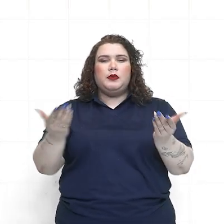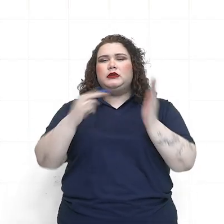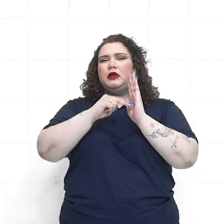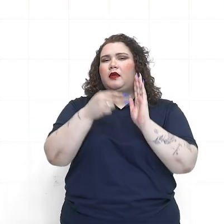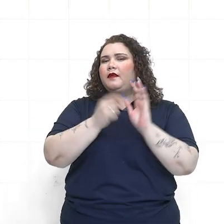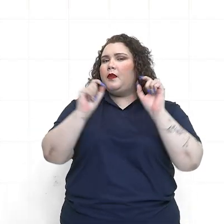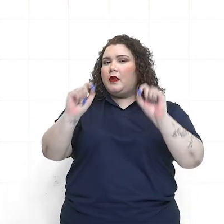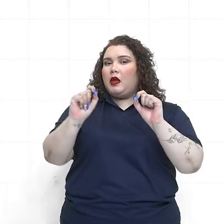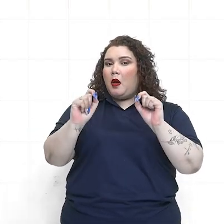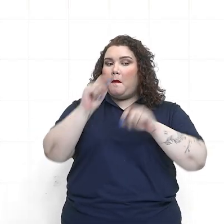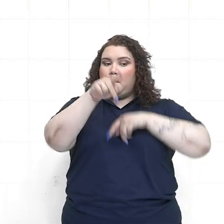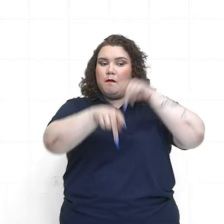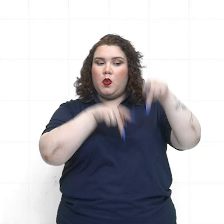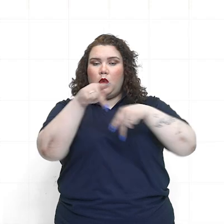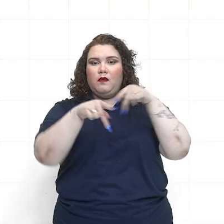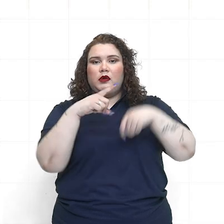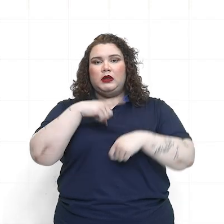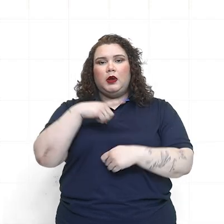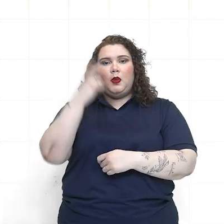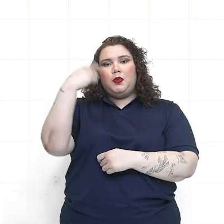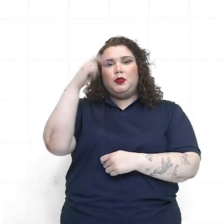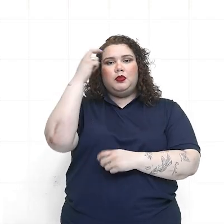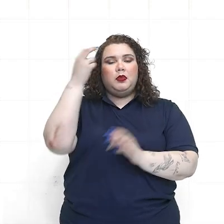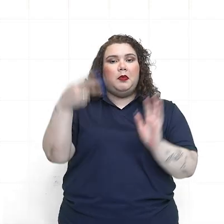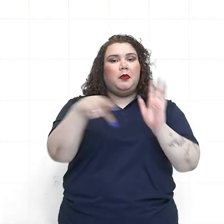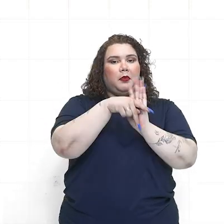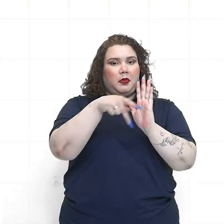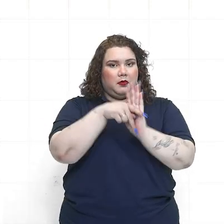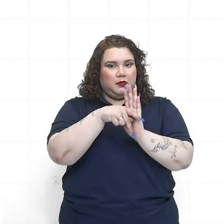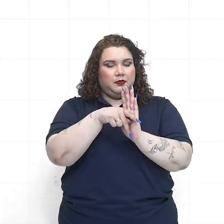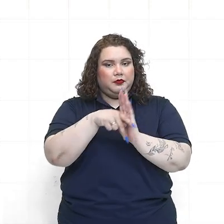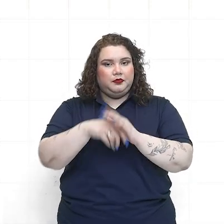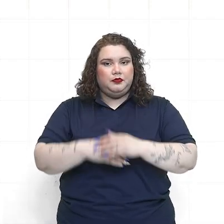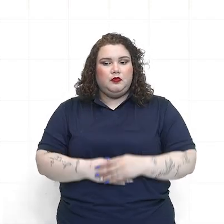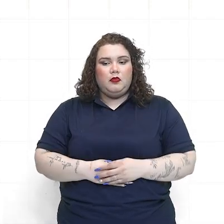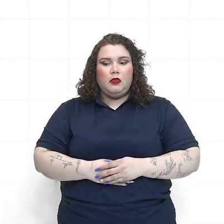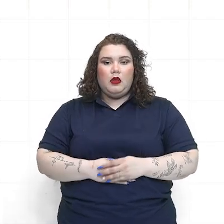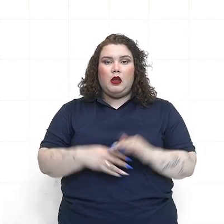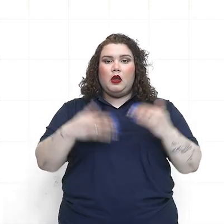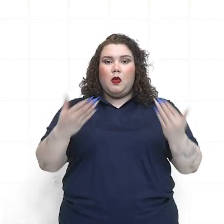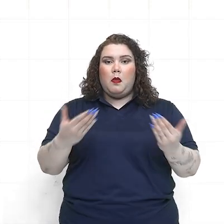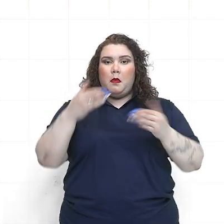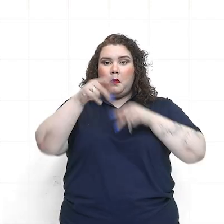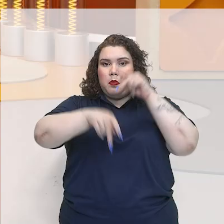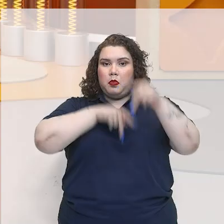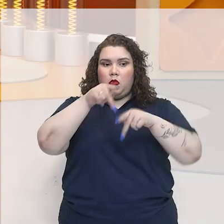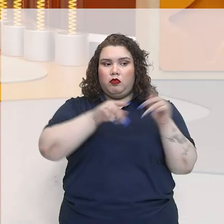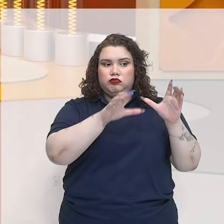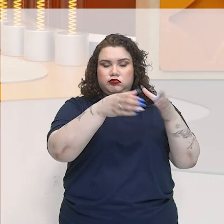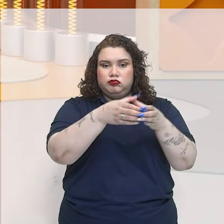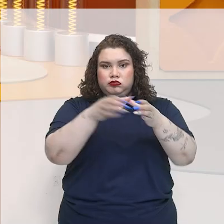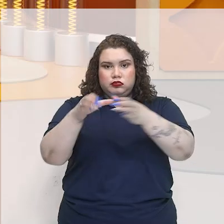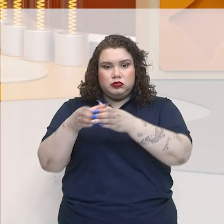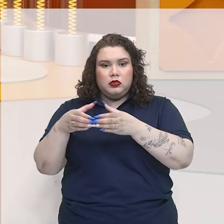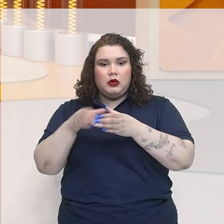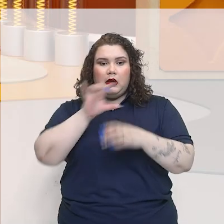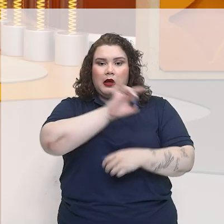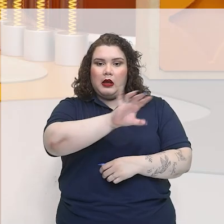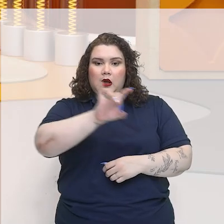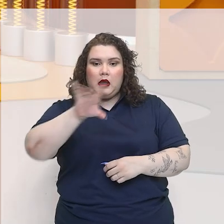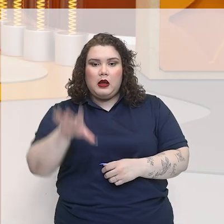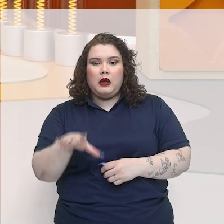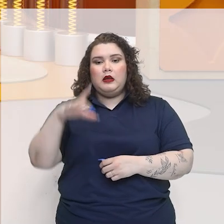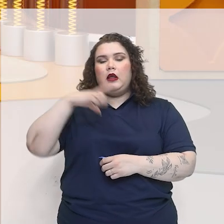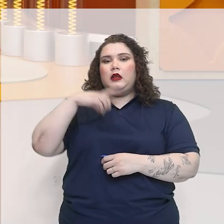do povo, ok? Então, olha só, cada povo, ele tenta, então, fazer o quê, né? Desvendar, mostrar para a